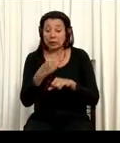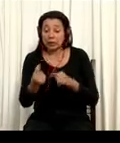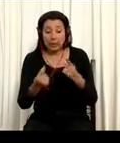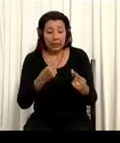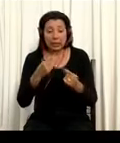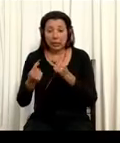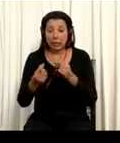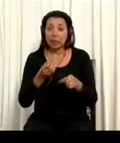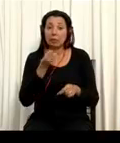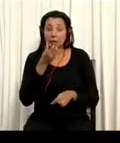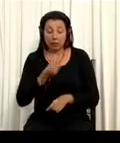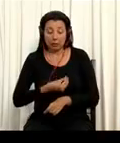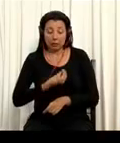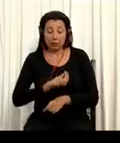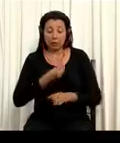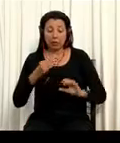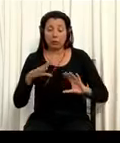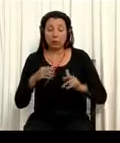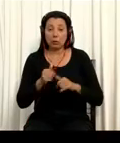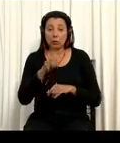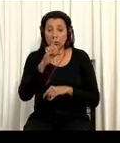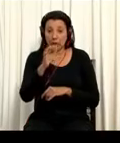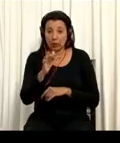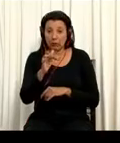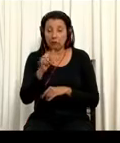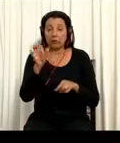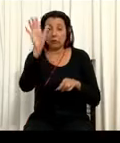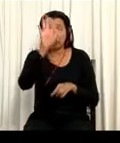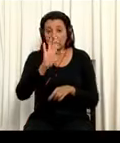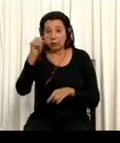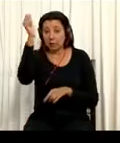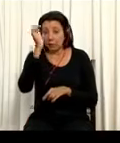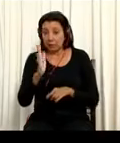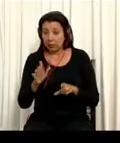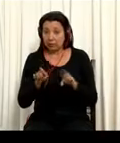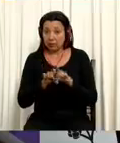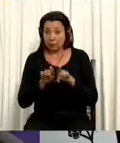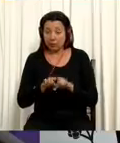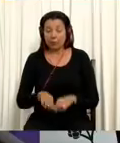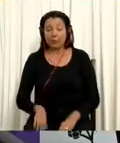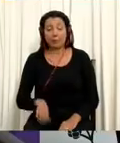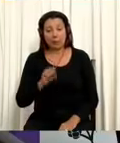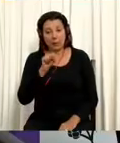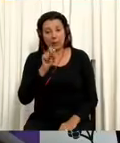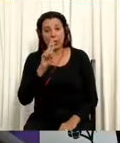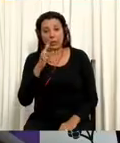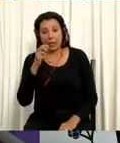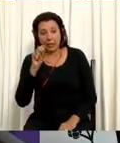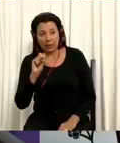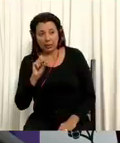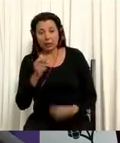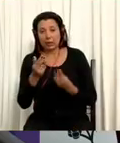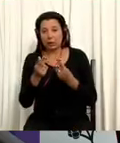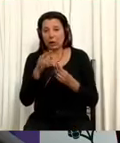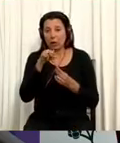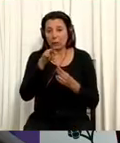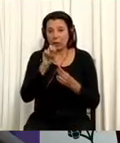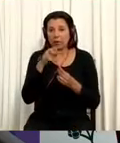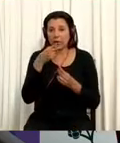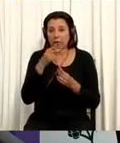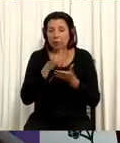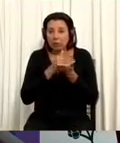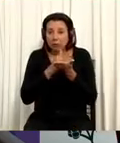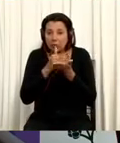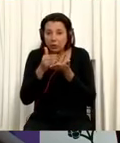bem viver para todo o Distrito Federal e para o Brasil também. Isso aí, Ellen. Como a Meg disse, né, ela bem